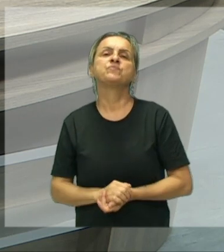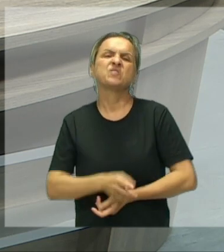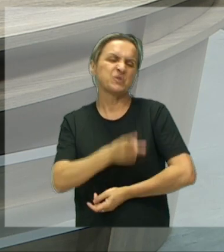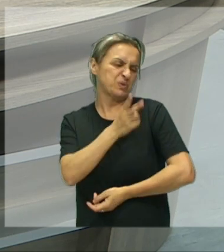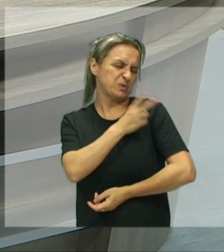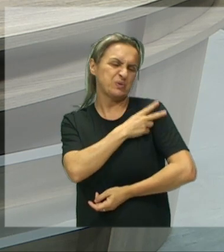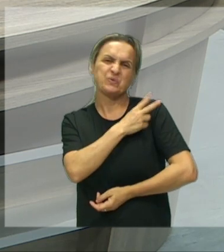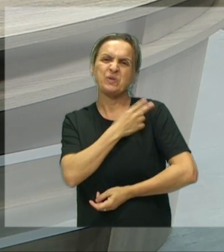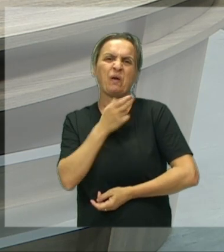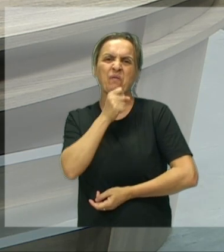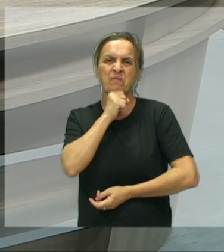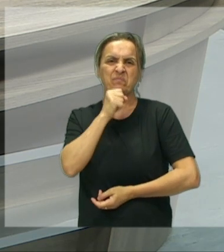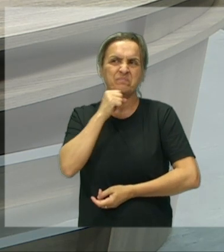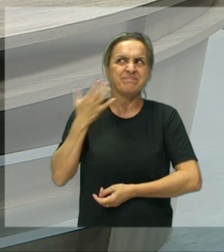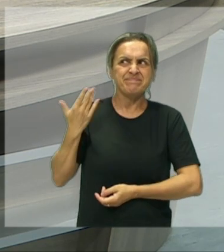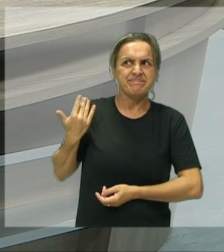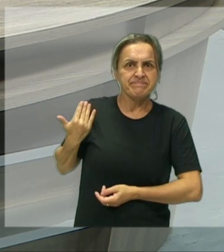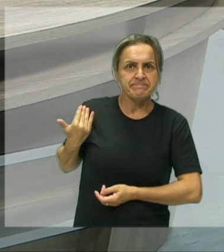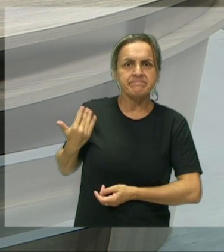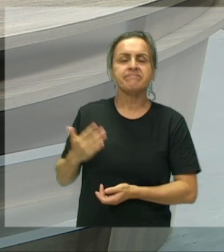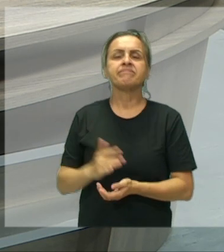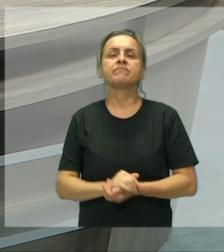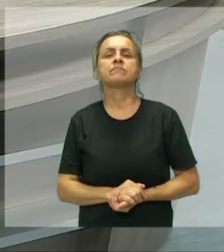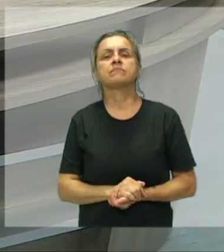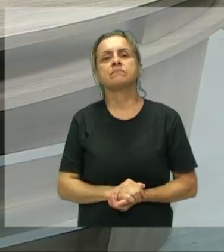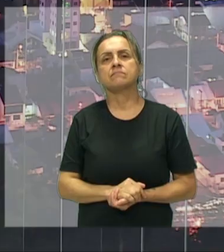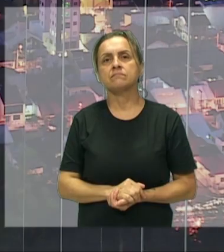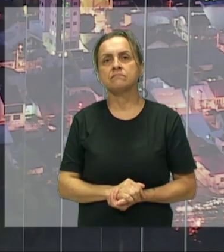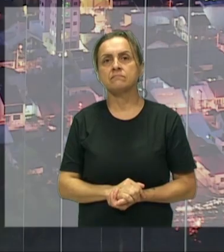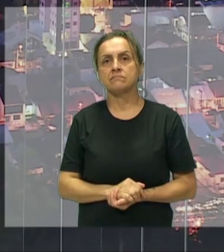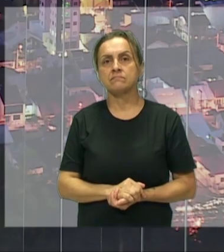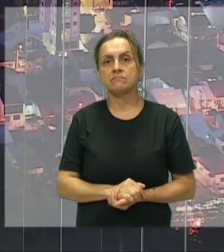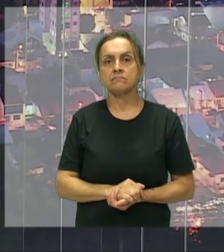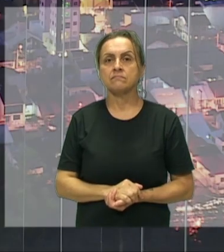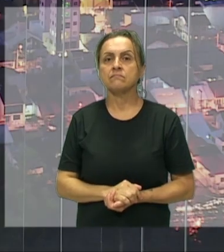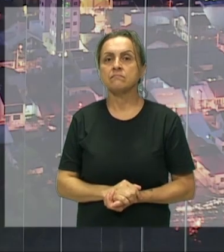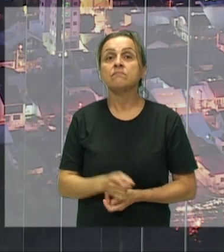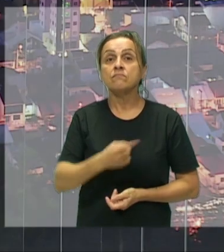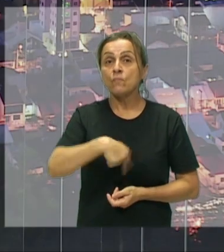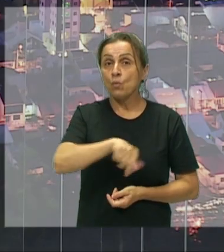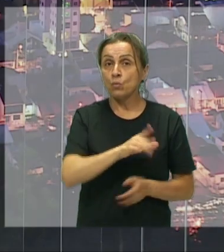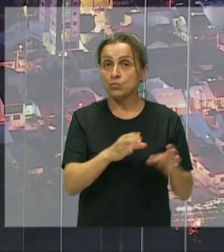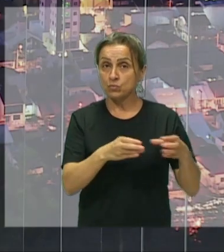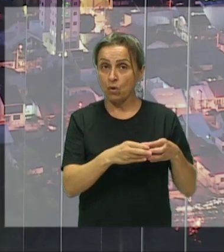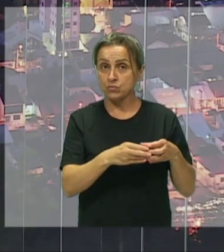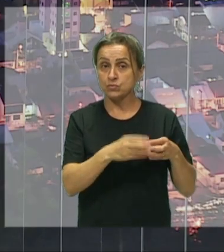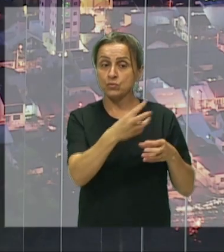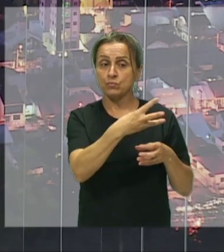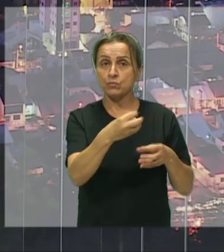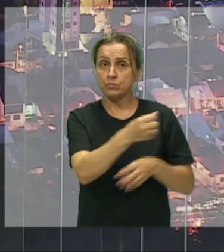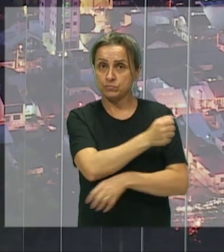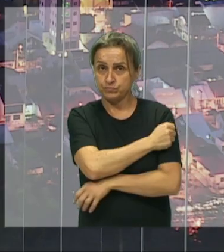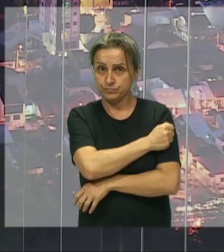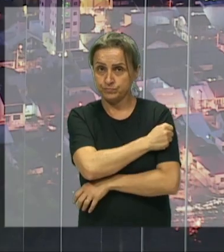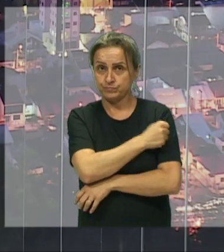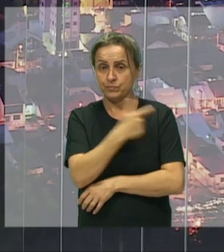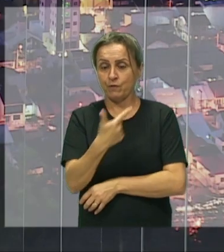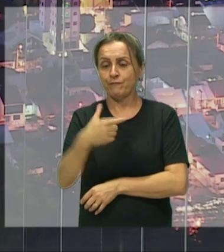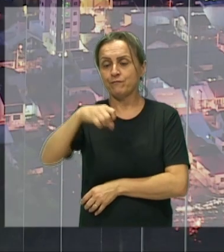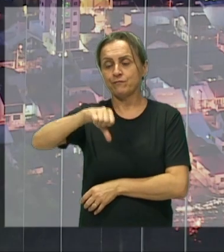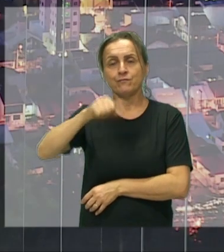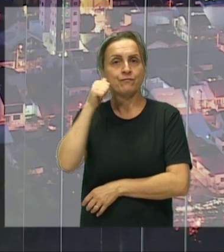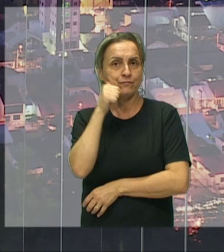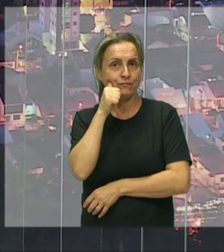primário. E nós éramos praticamente 30 alunos, 29 mulheres